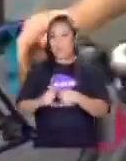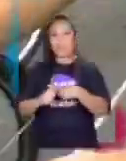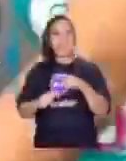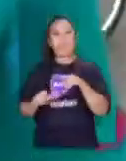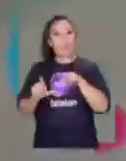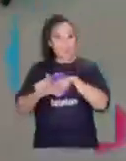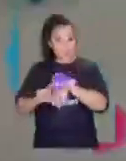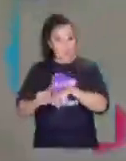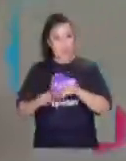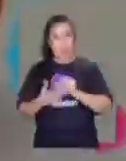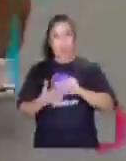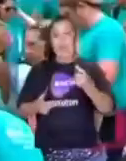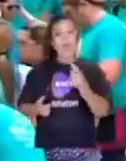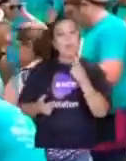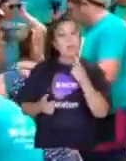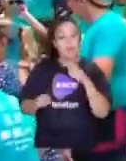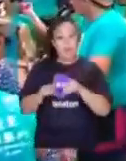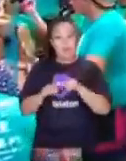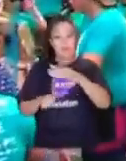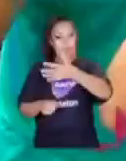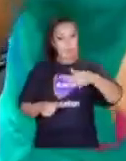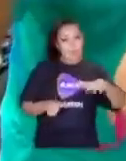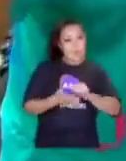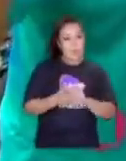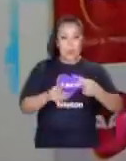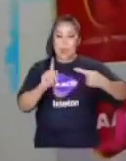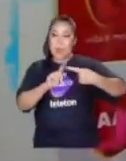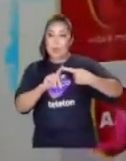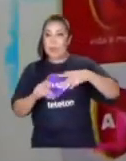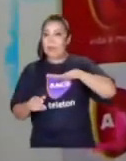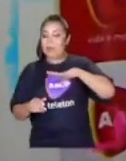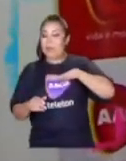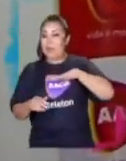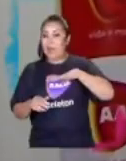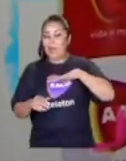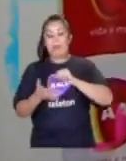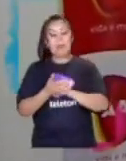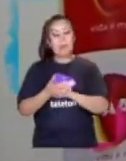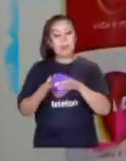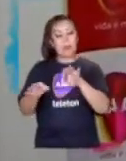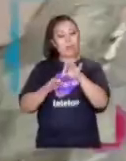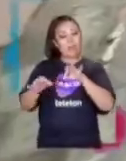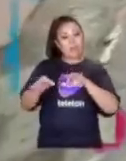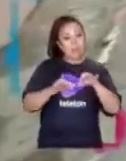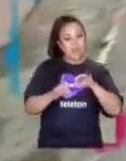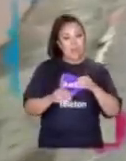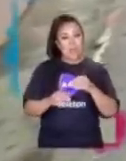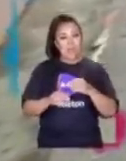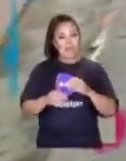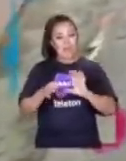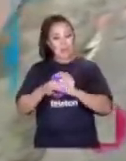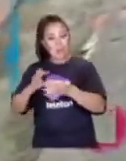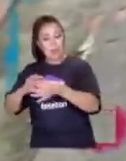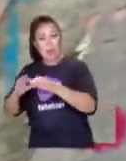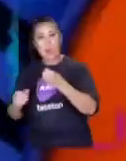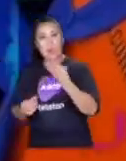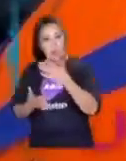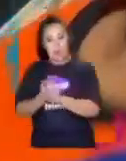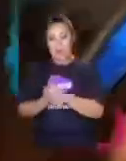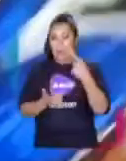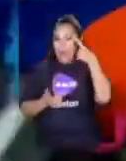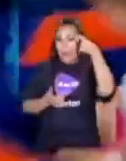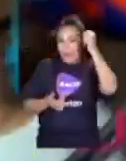ano, as cidades de Campinas e Santos foram as primeiras a se mobilizar nessa corrente do bem. A iniciativa da